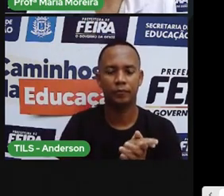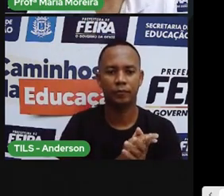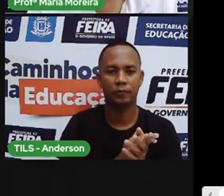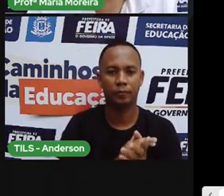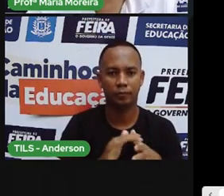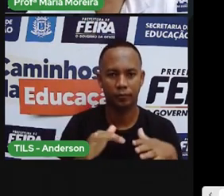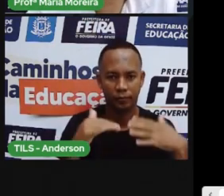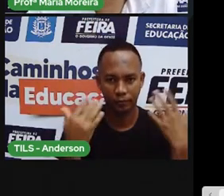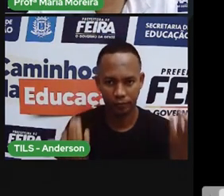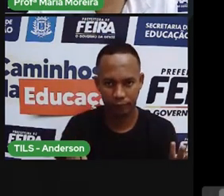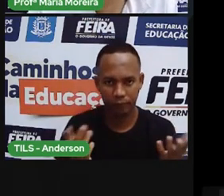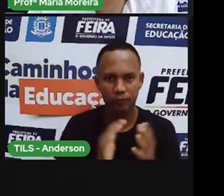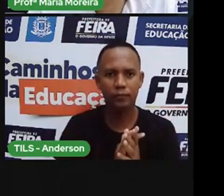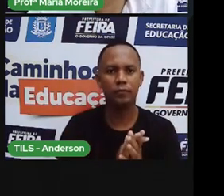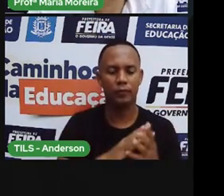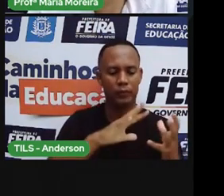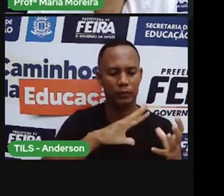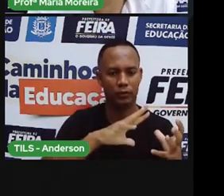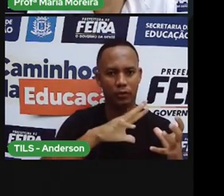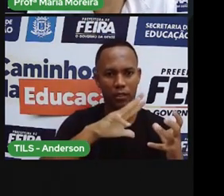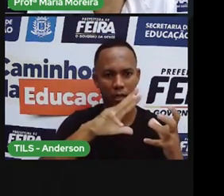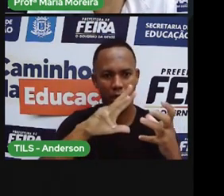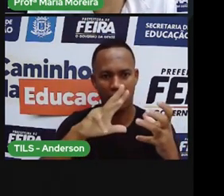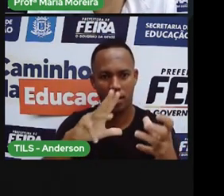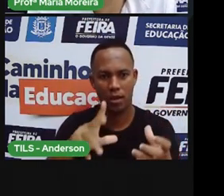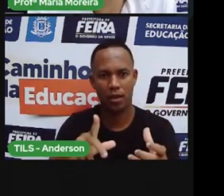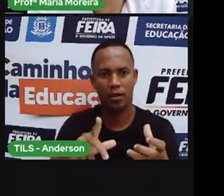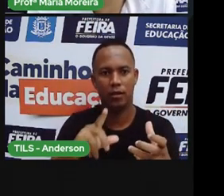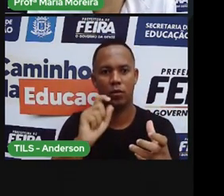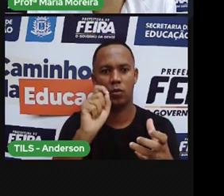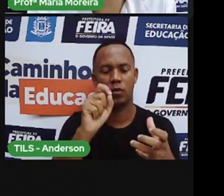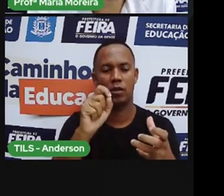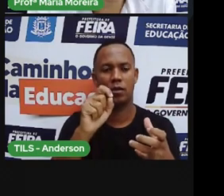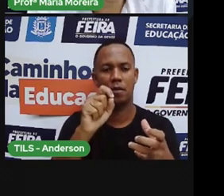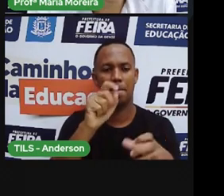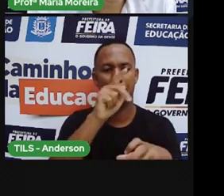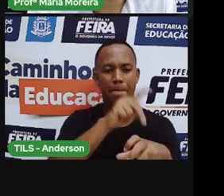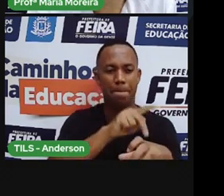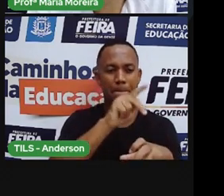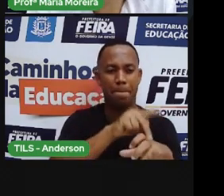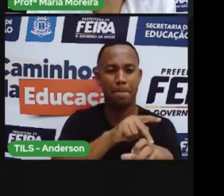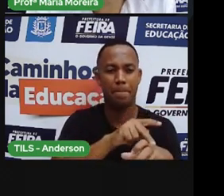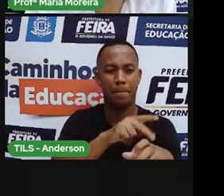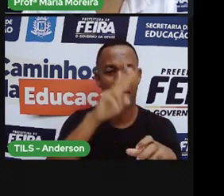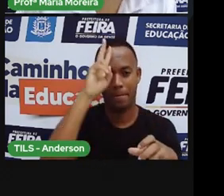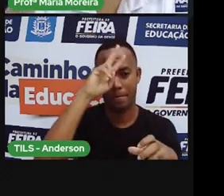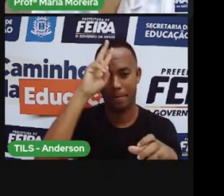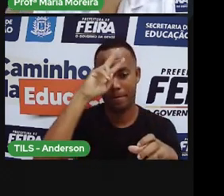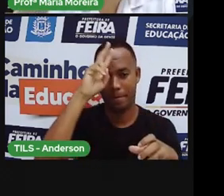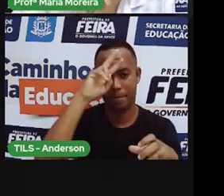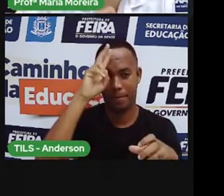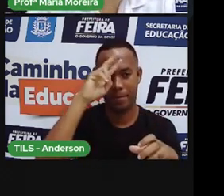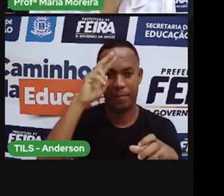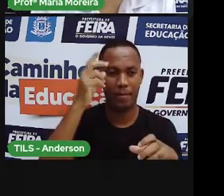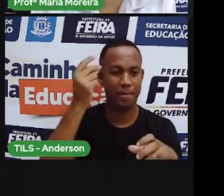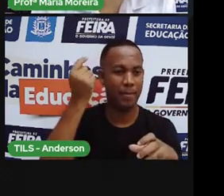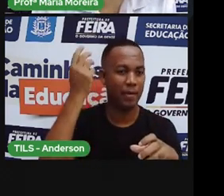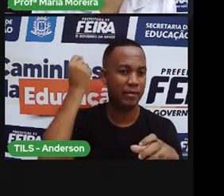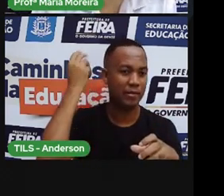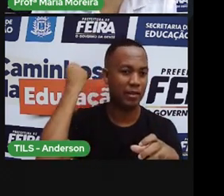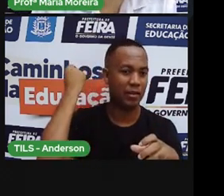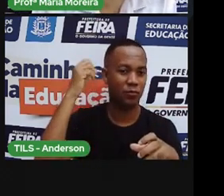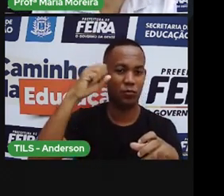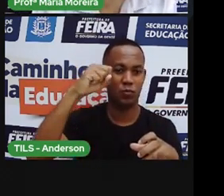Bom, o planeta Terra é um dos 4 planetas rochosos, Lembra que a gente falou lá na nossa aula sobre o